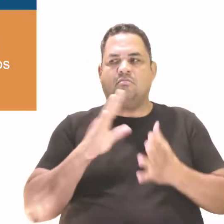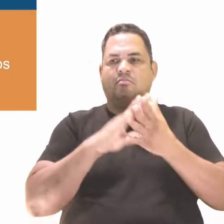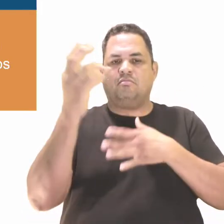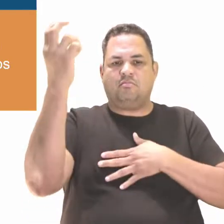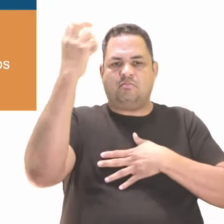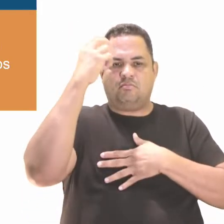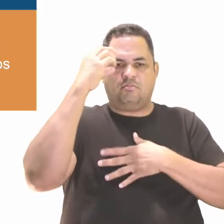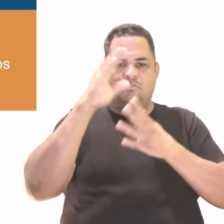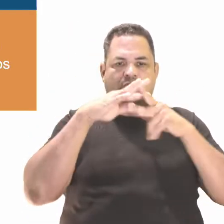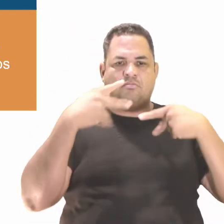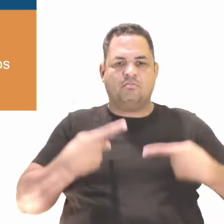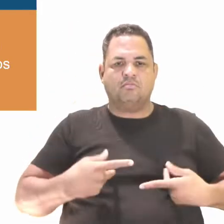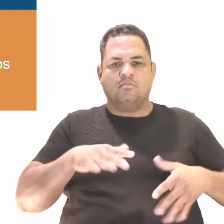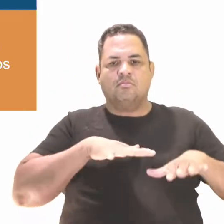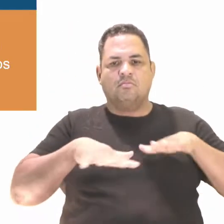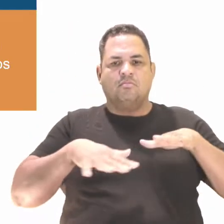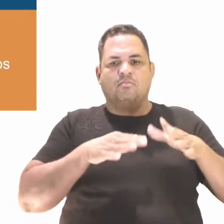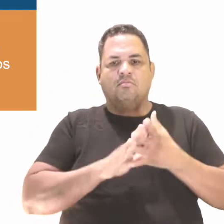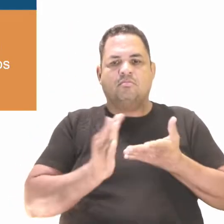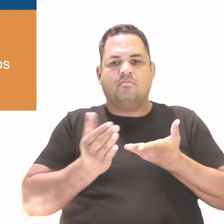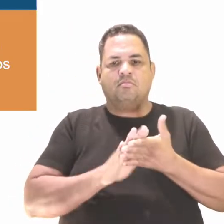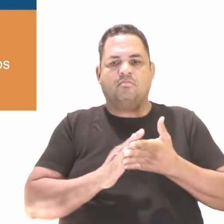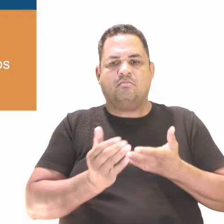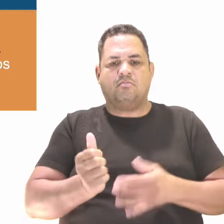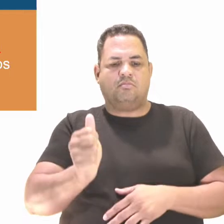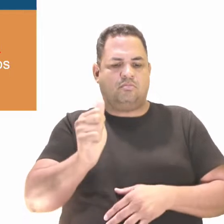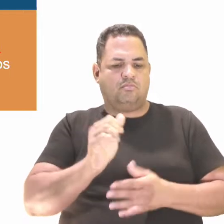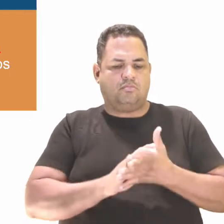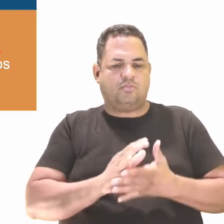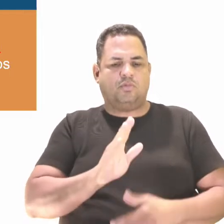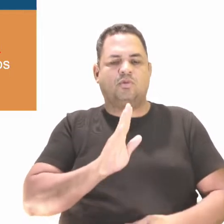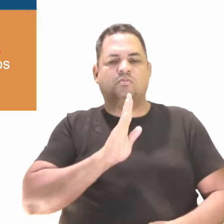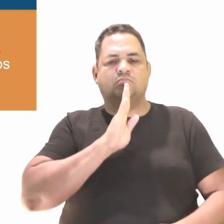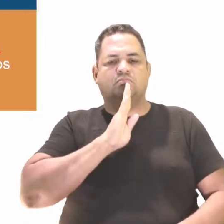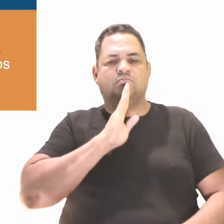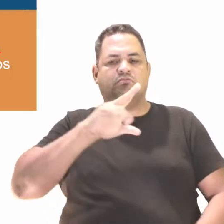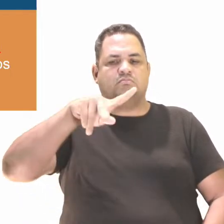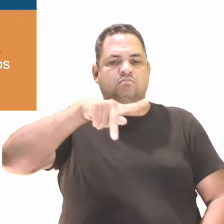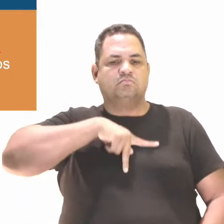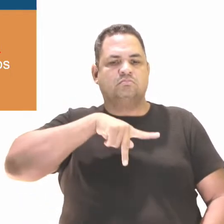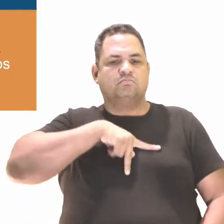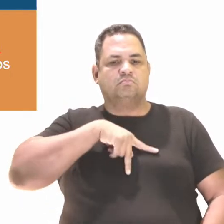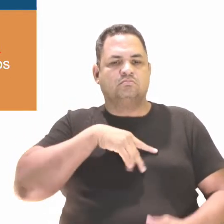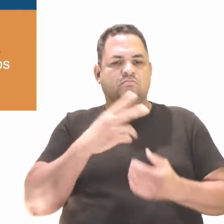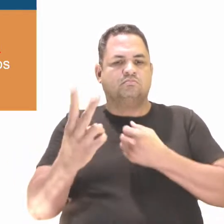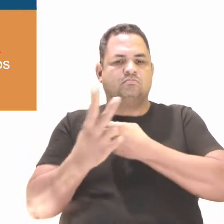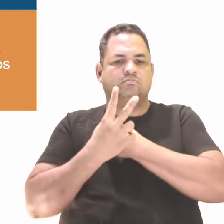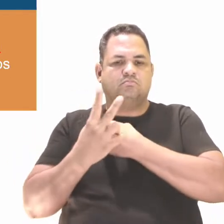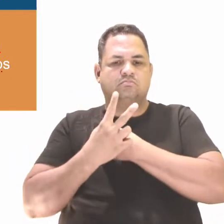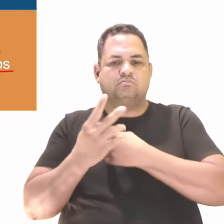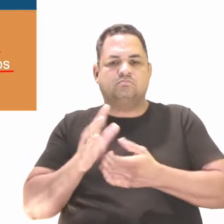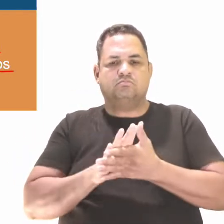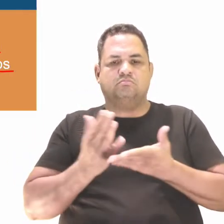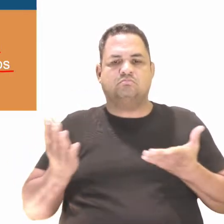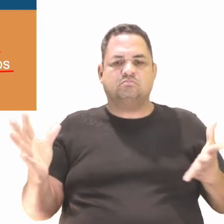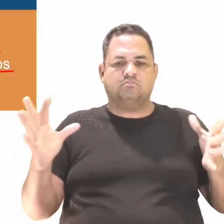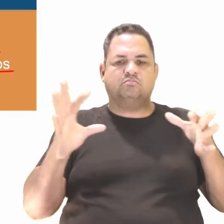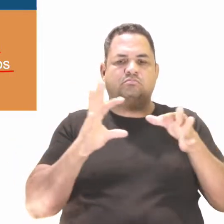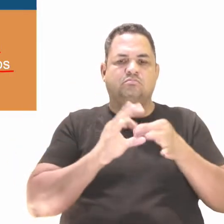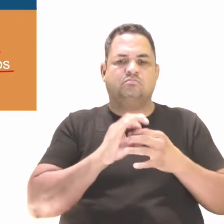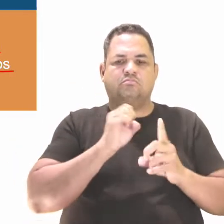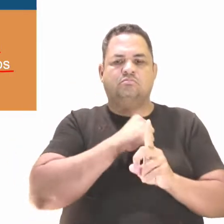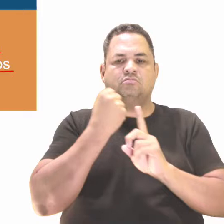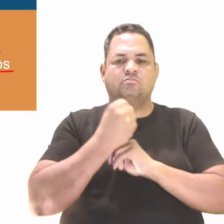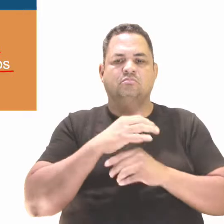a cultura corporal de movimento como forma de autoconhecimento, autocuidado e construção de laços sociais em seus projetos